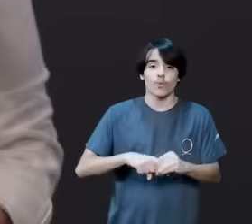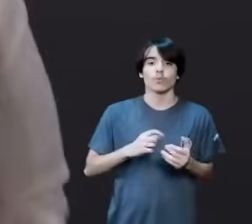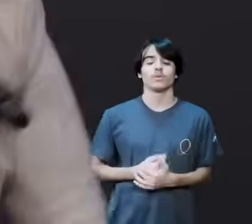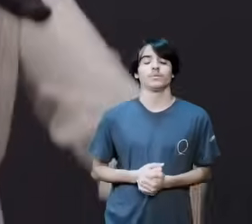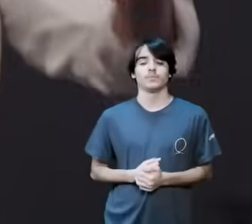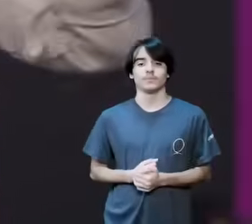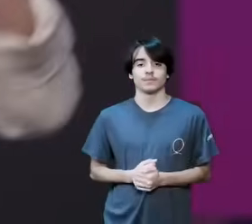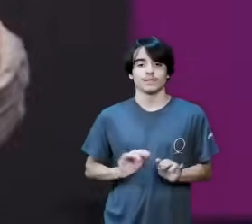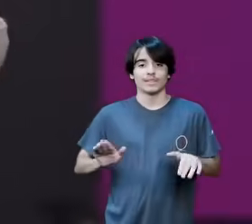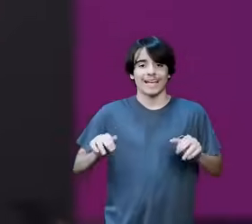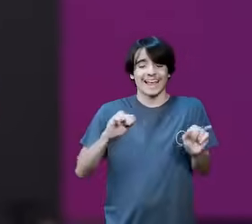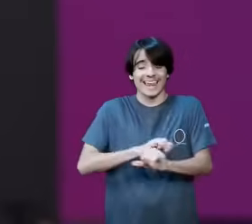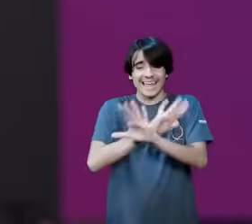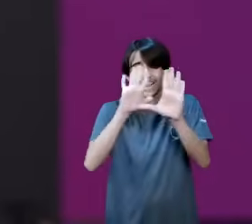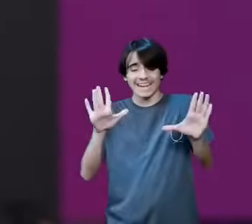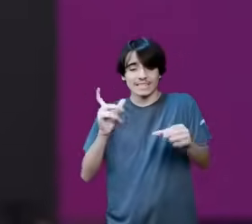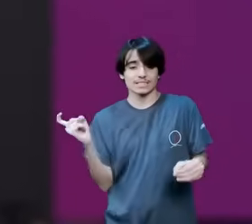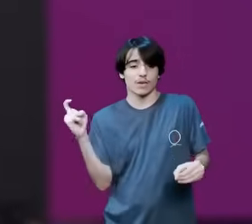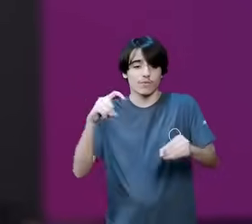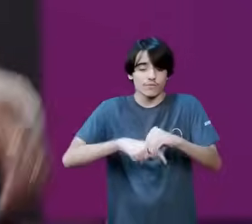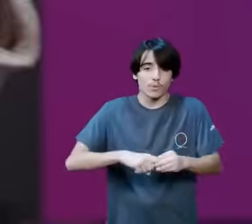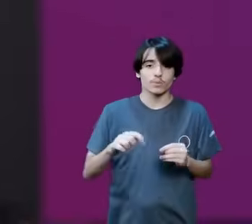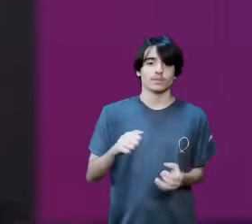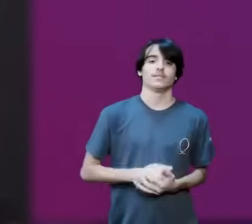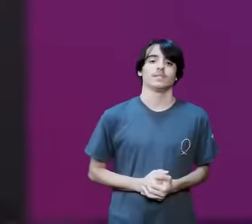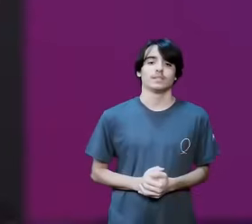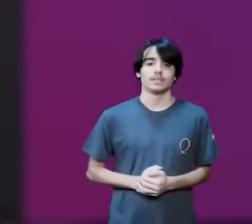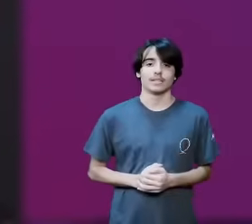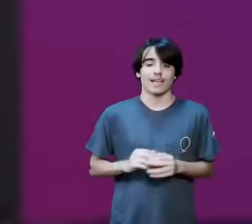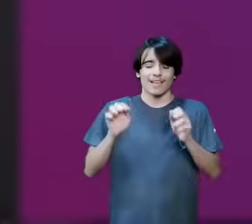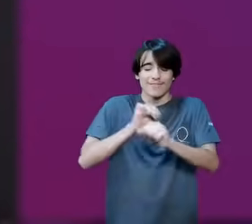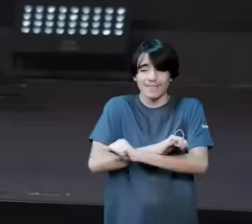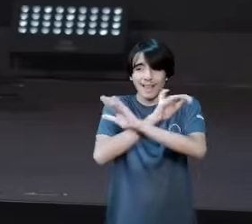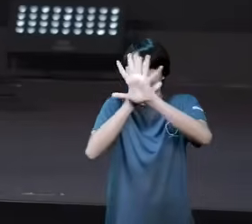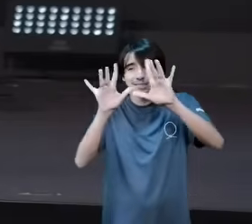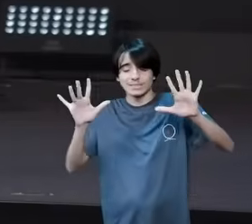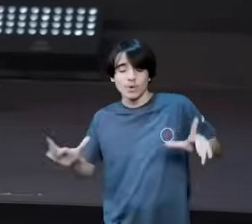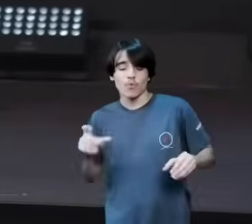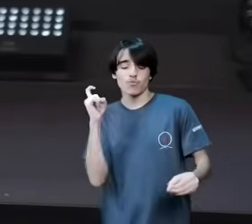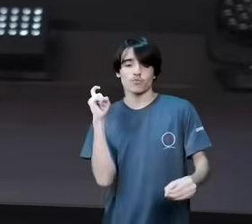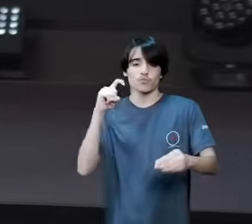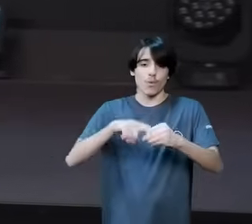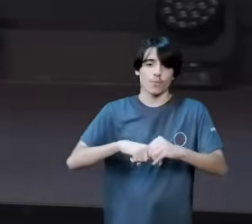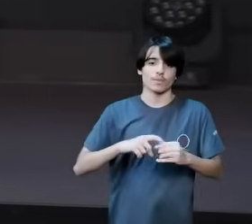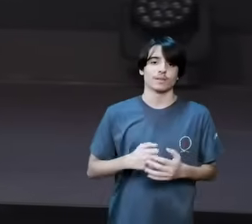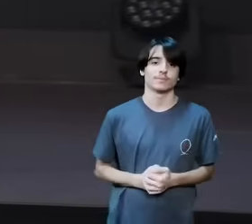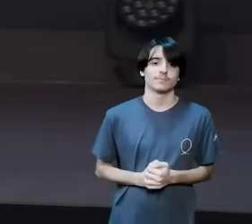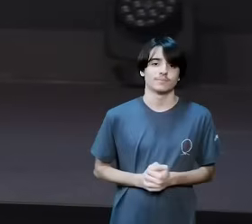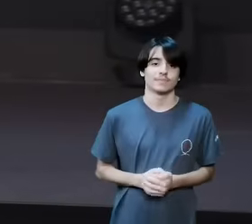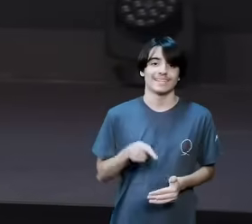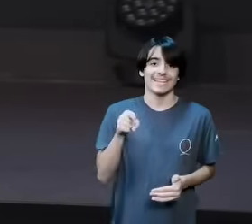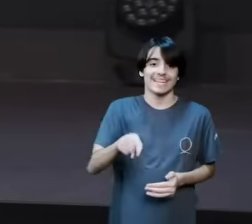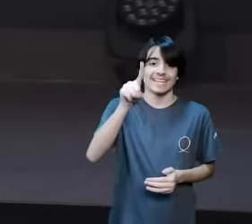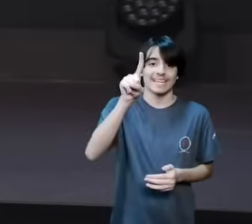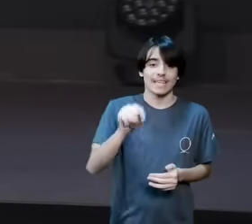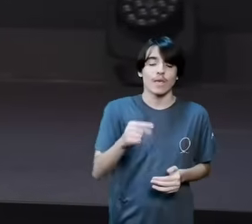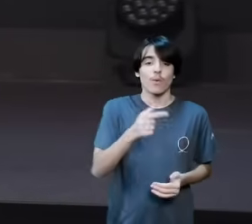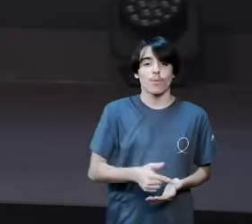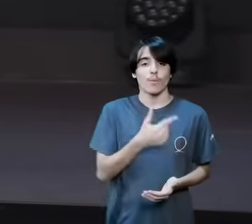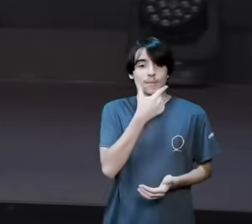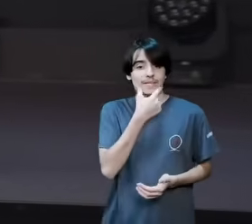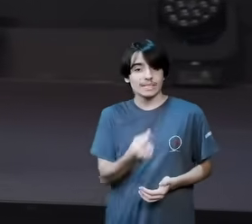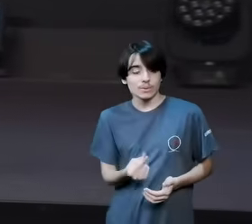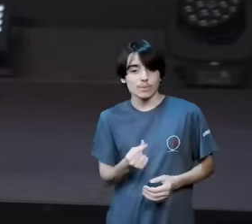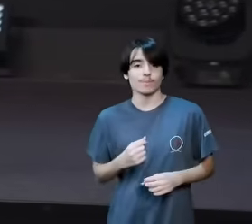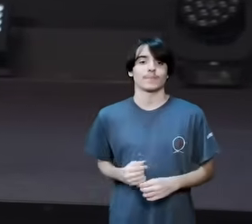Samuel, a clareza volta nos dias de Samuel, a revelação volta nos dias de Samuel. Ele é um menino,